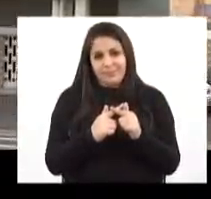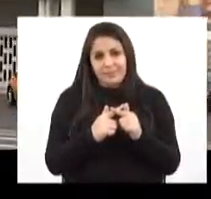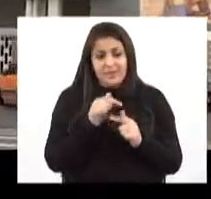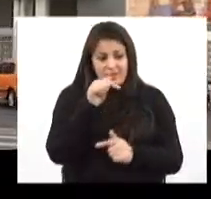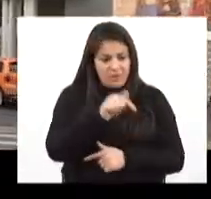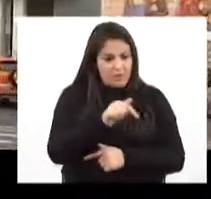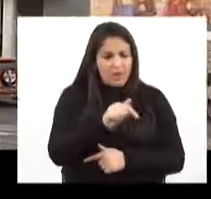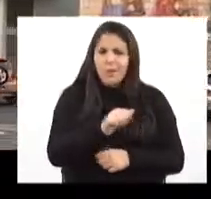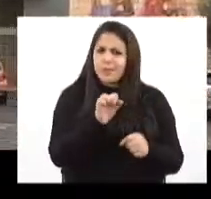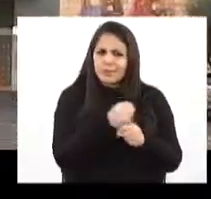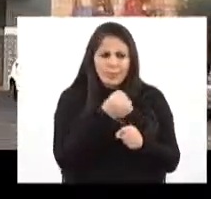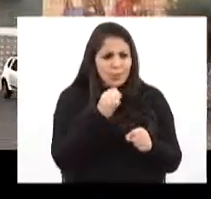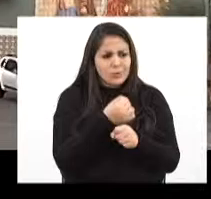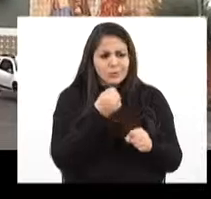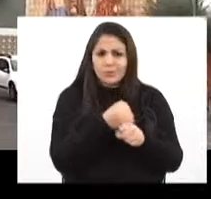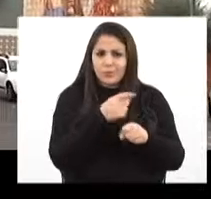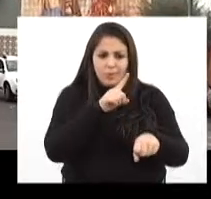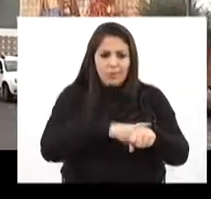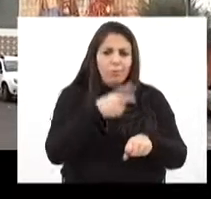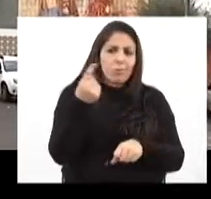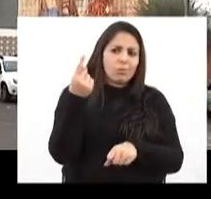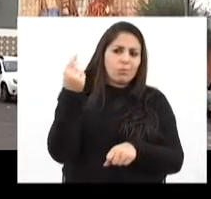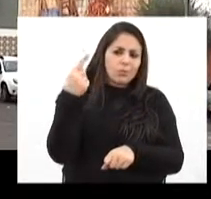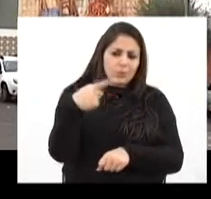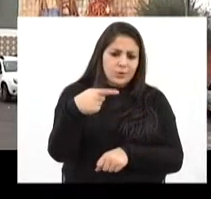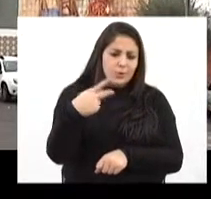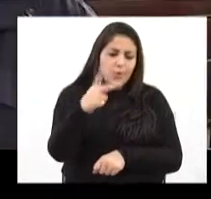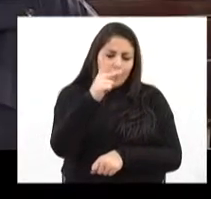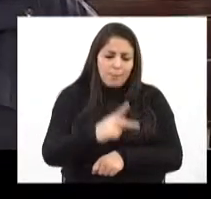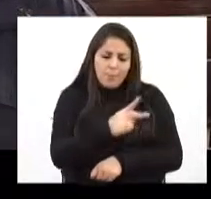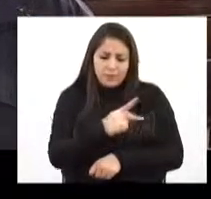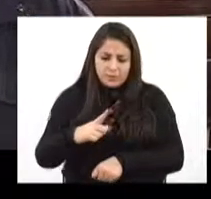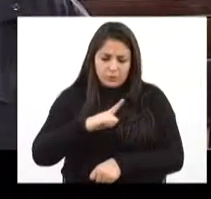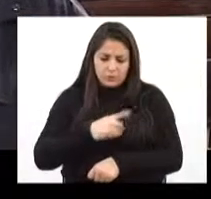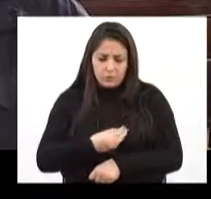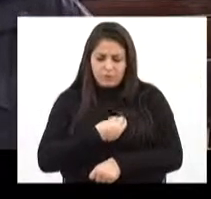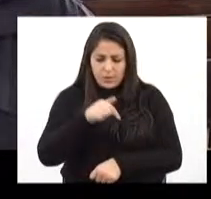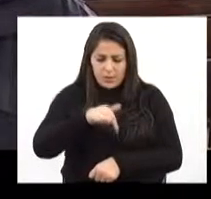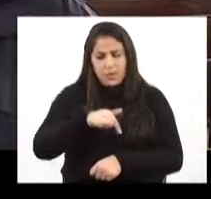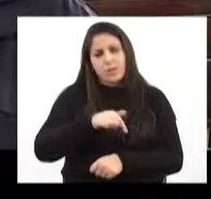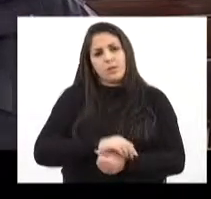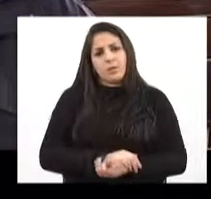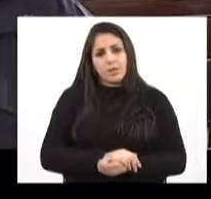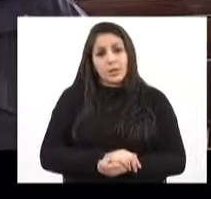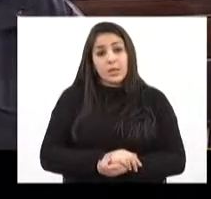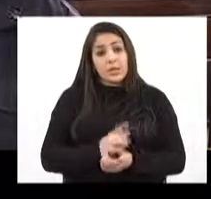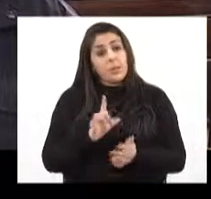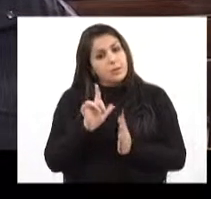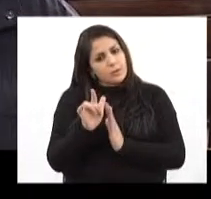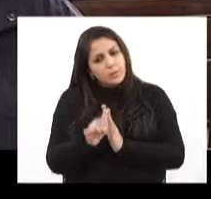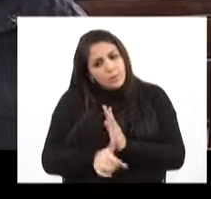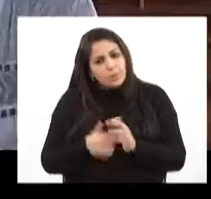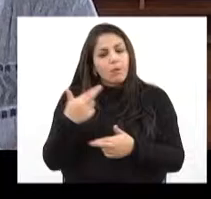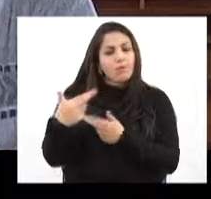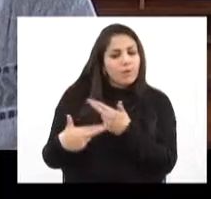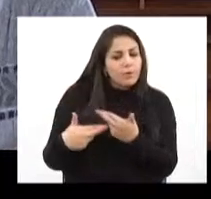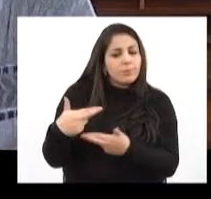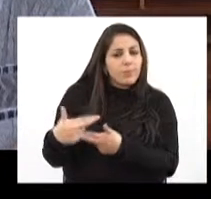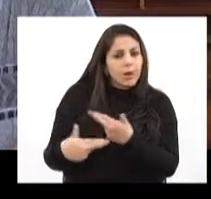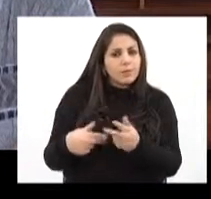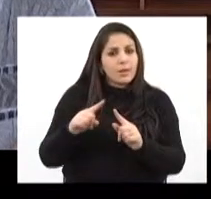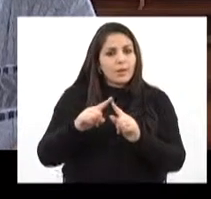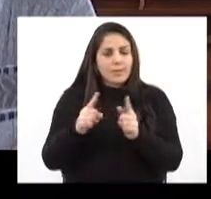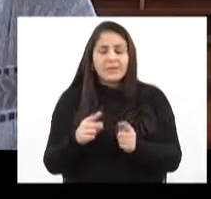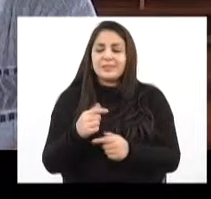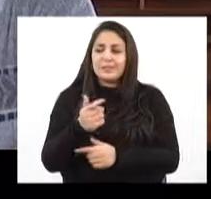foi construída no tempo dele ainda, né? Começada. E depois foi renovada, né? Mas é do tempo dele. Eu